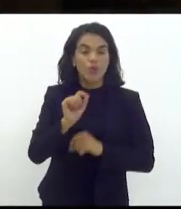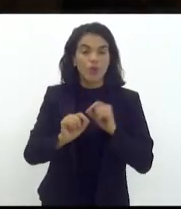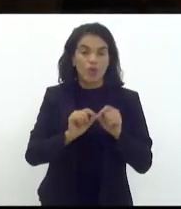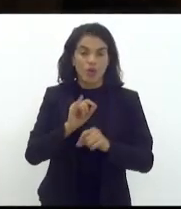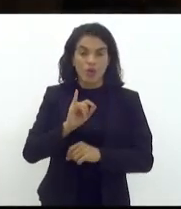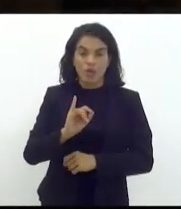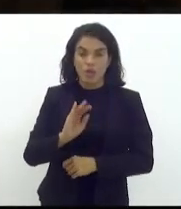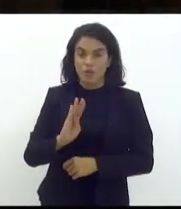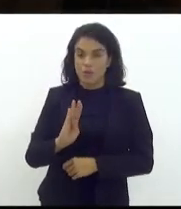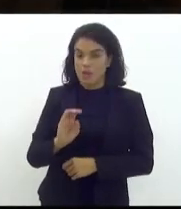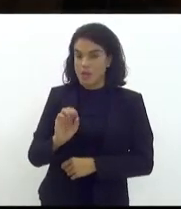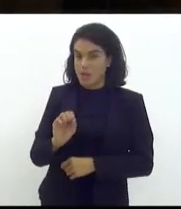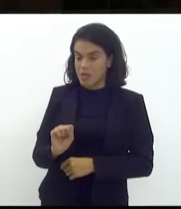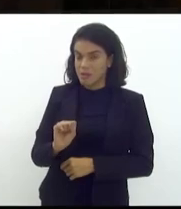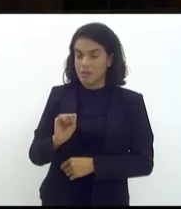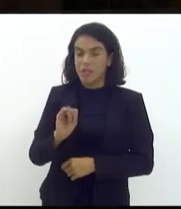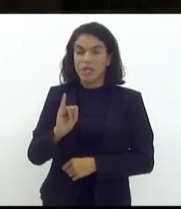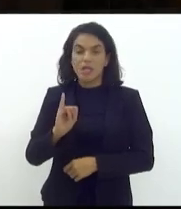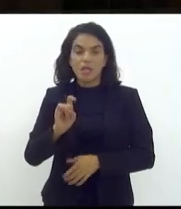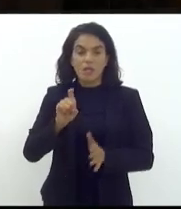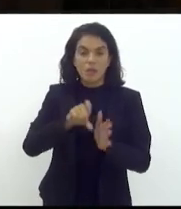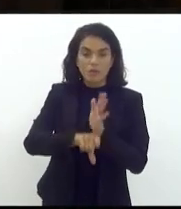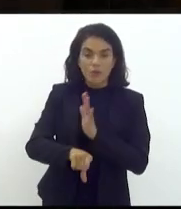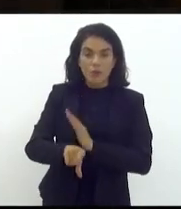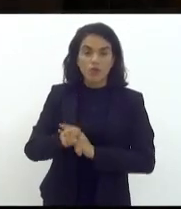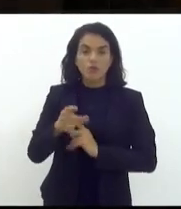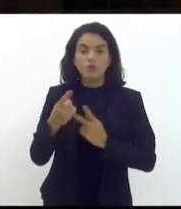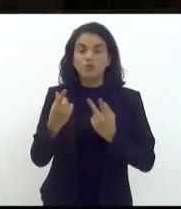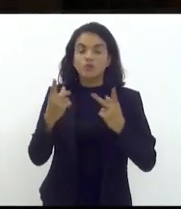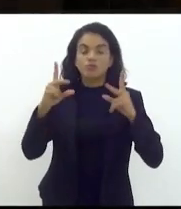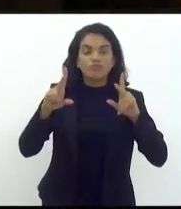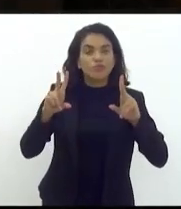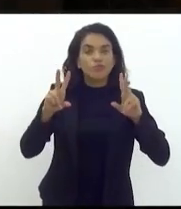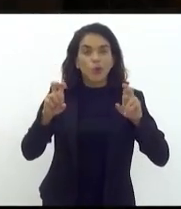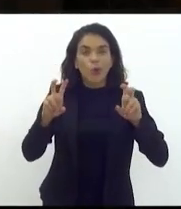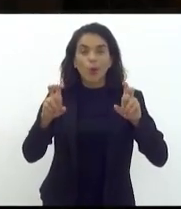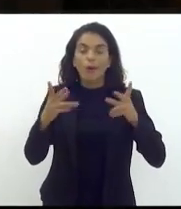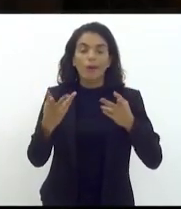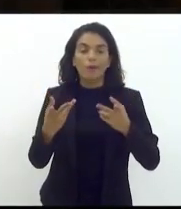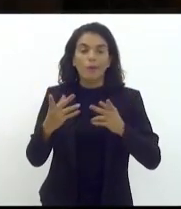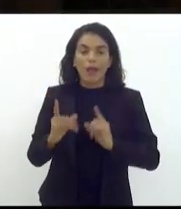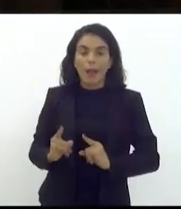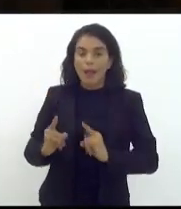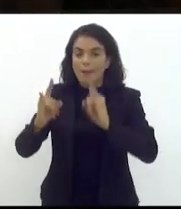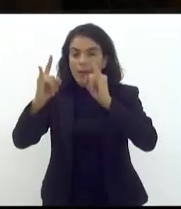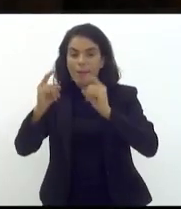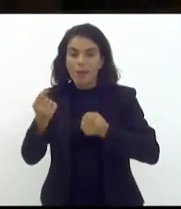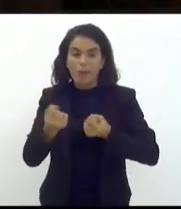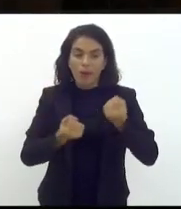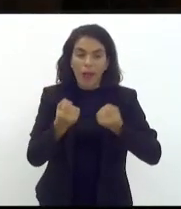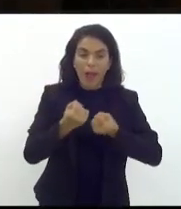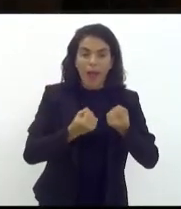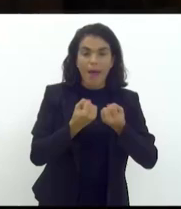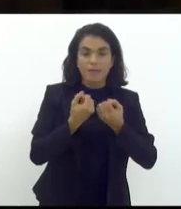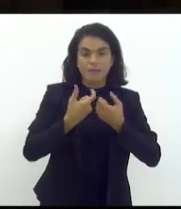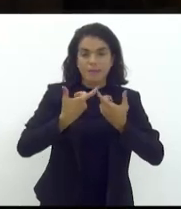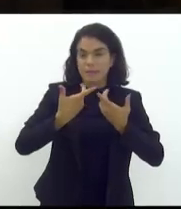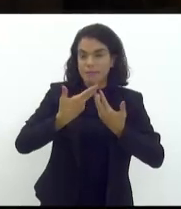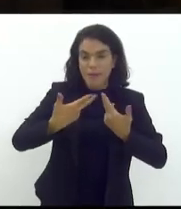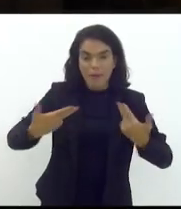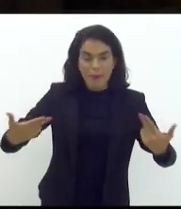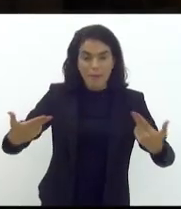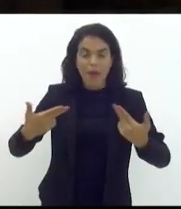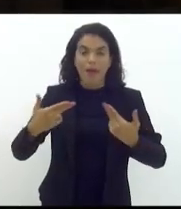o imposto sobre bens e serviços Será criada exatamente por essa PEC 45